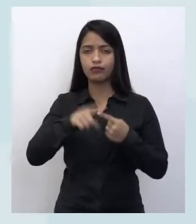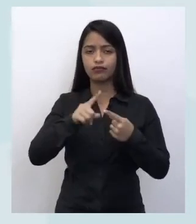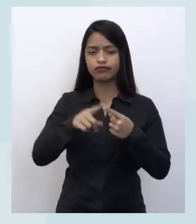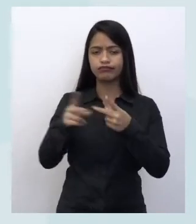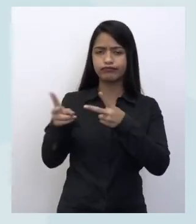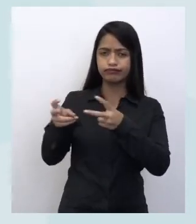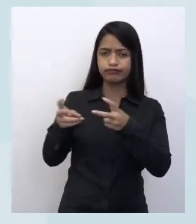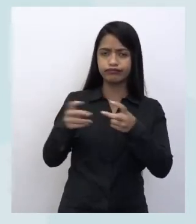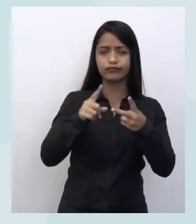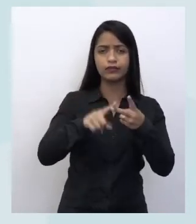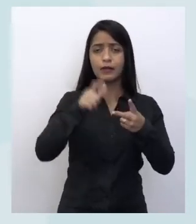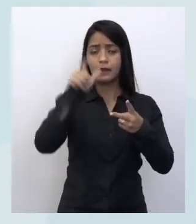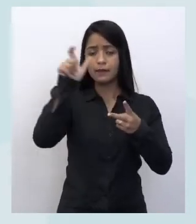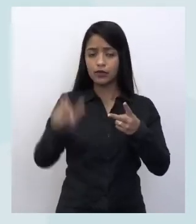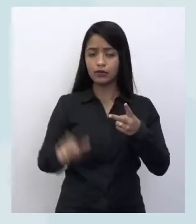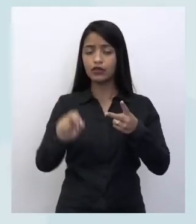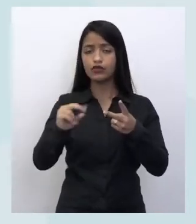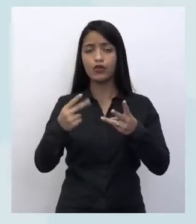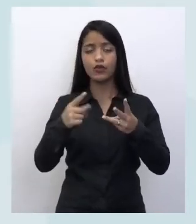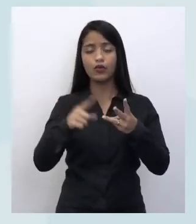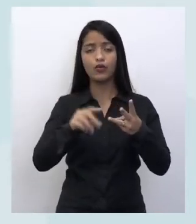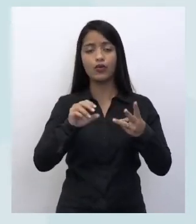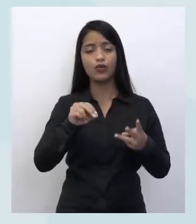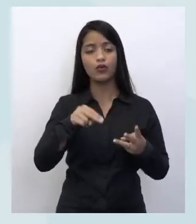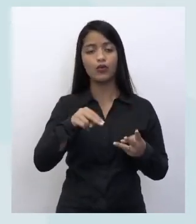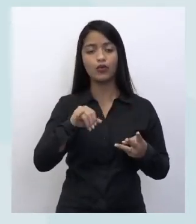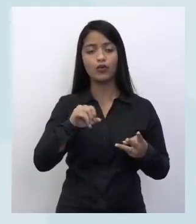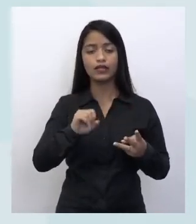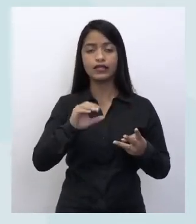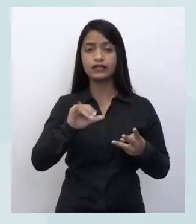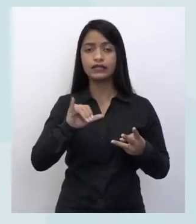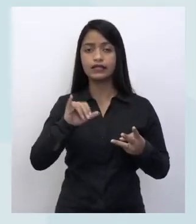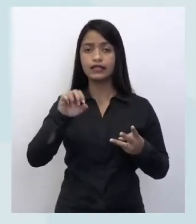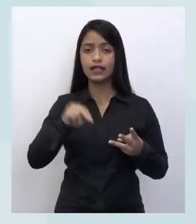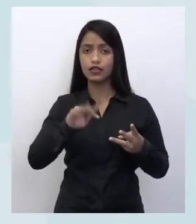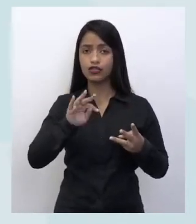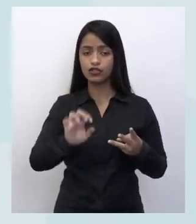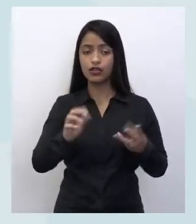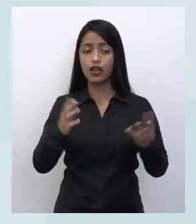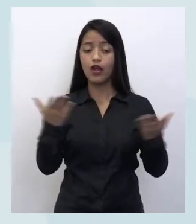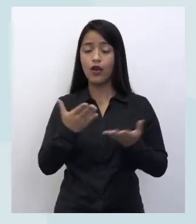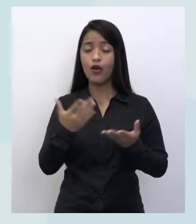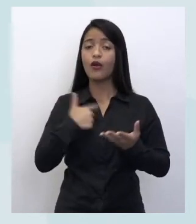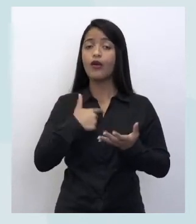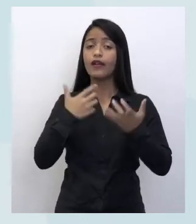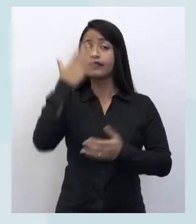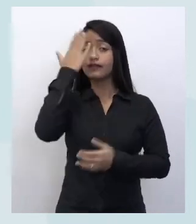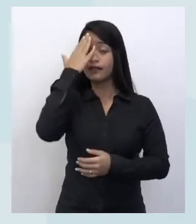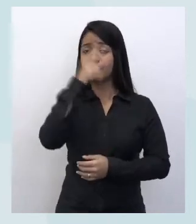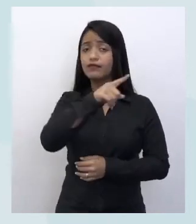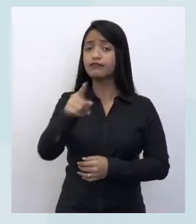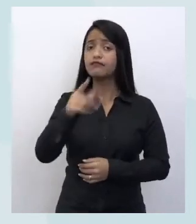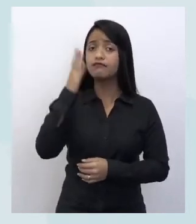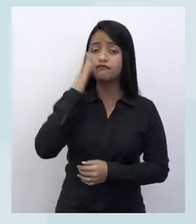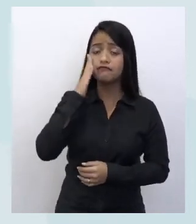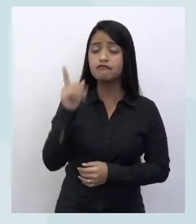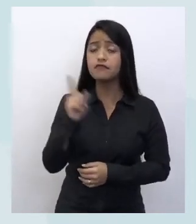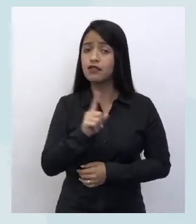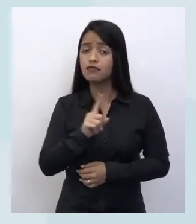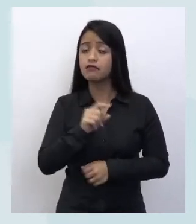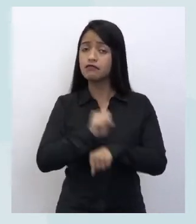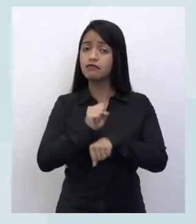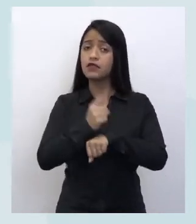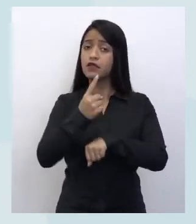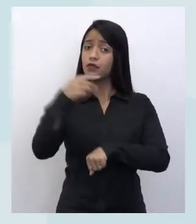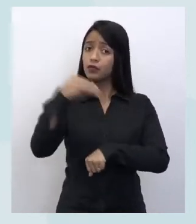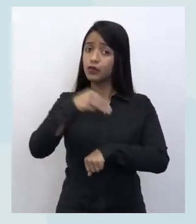narrador personagem ou narrador onisciente? E aí agora eu quero ver o quanto que vocês sabem desse assunto. Então, um minutinho só,